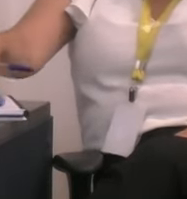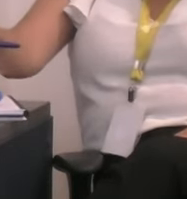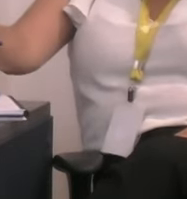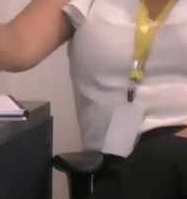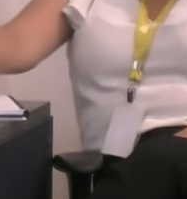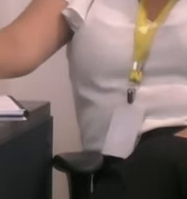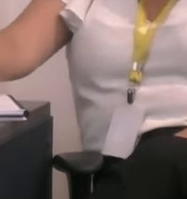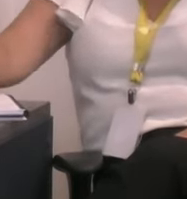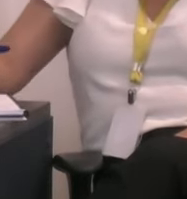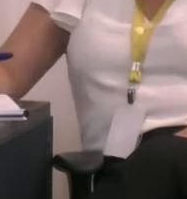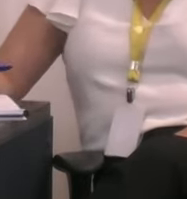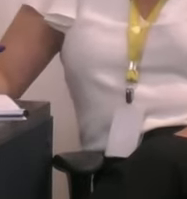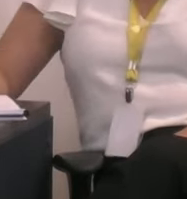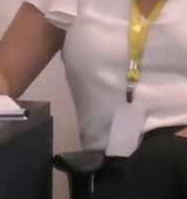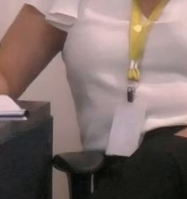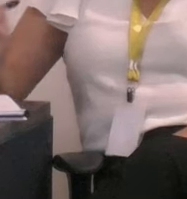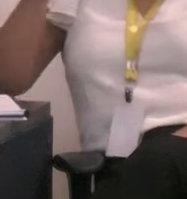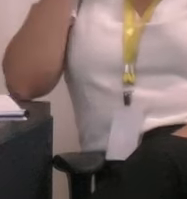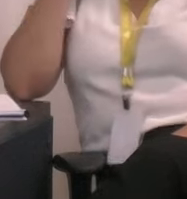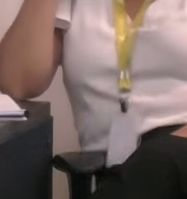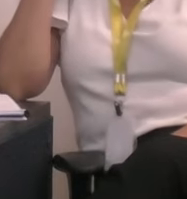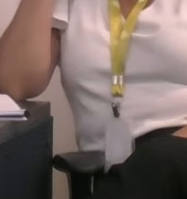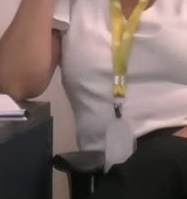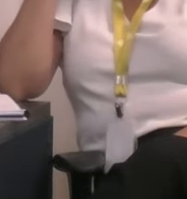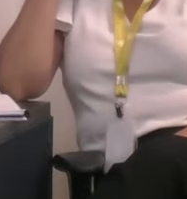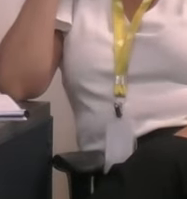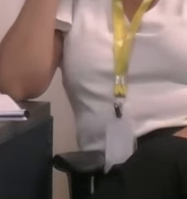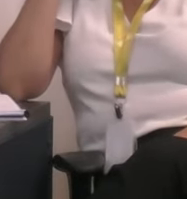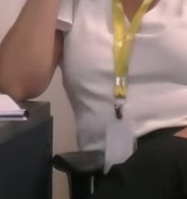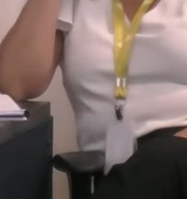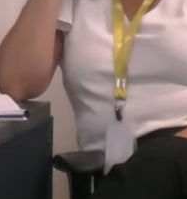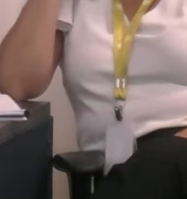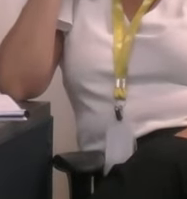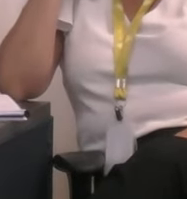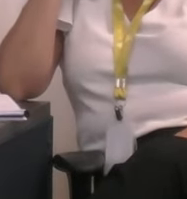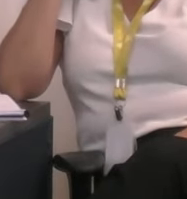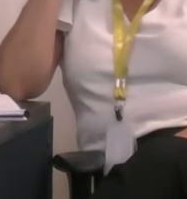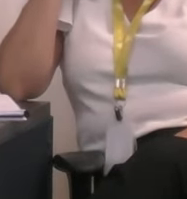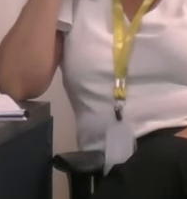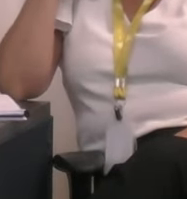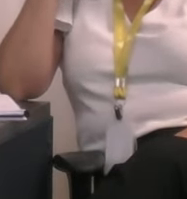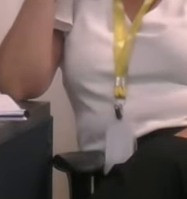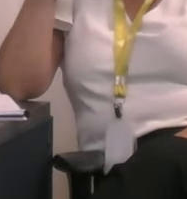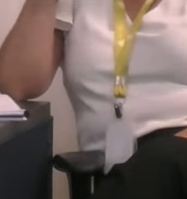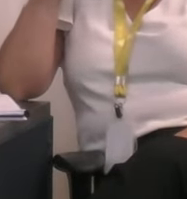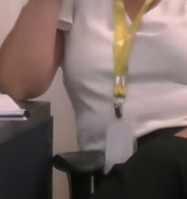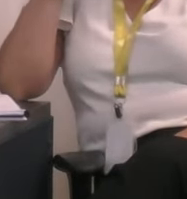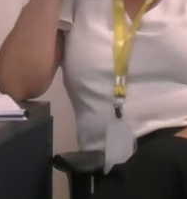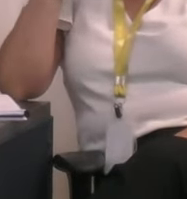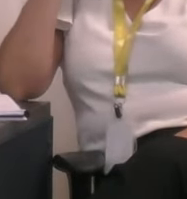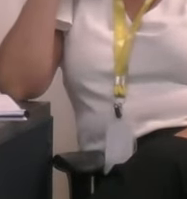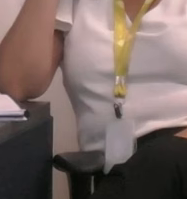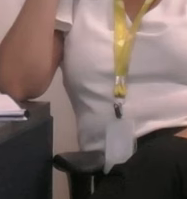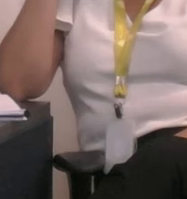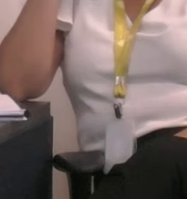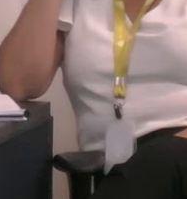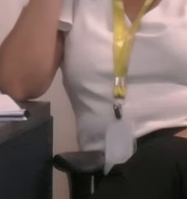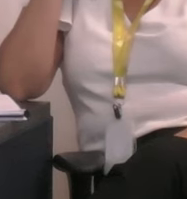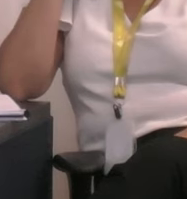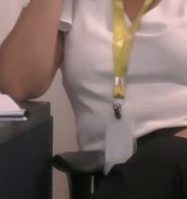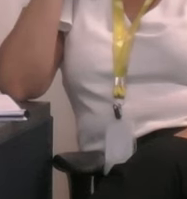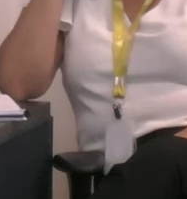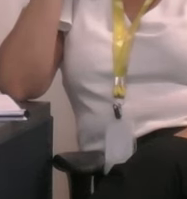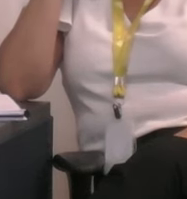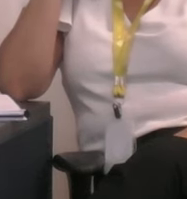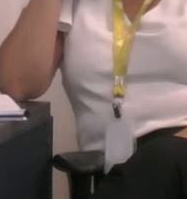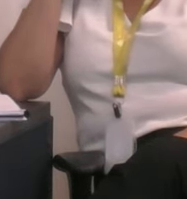diretamente 10 pessoas que sejam numa rua que ficaram sem o serviço por dias, por uma questão